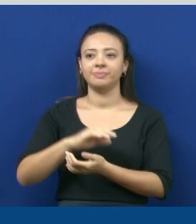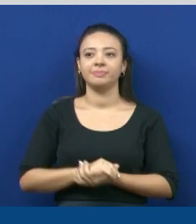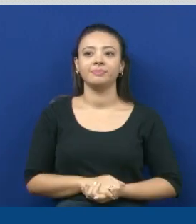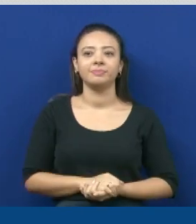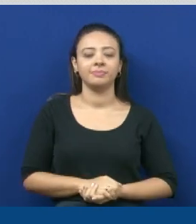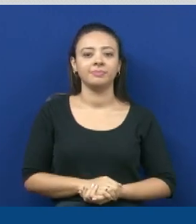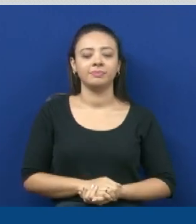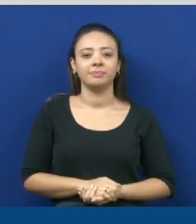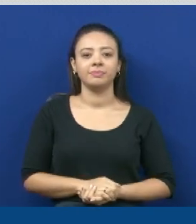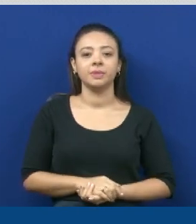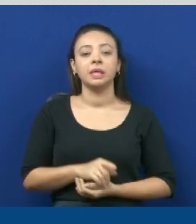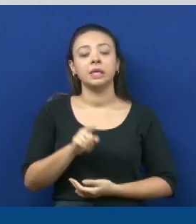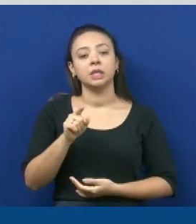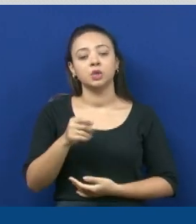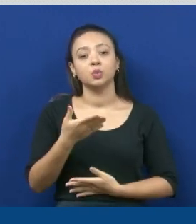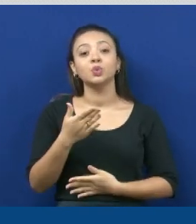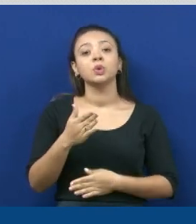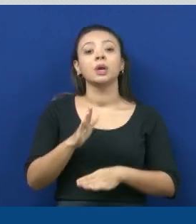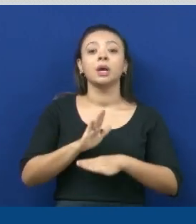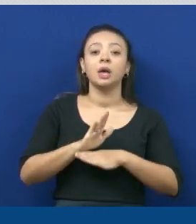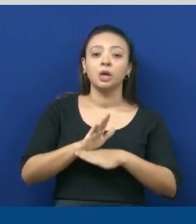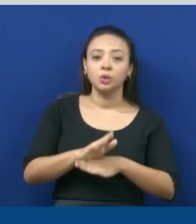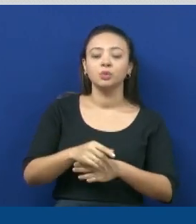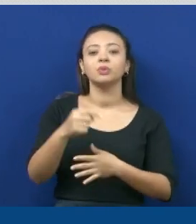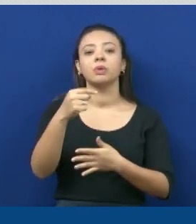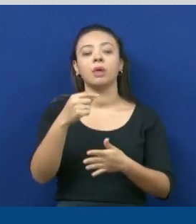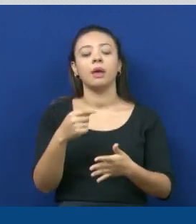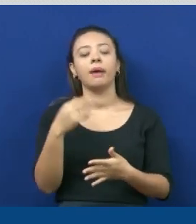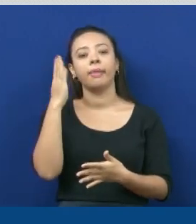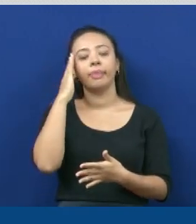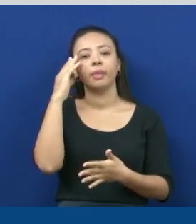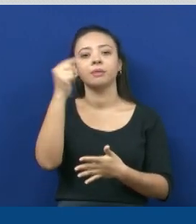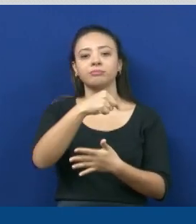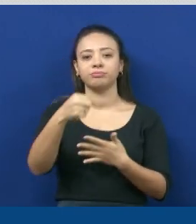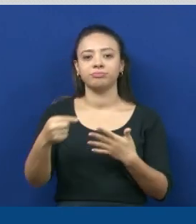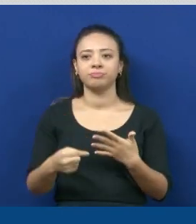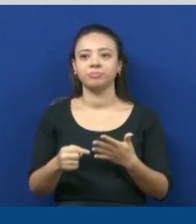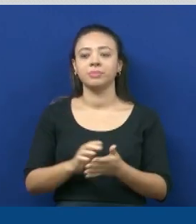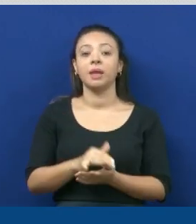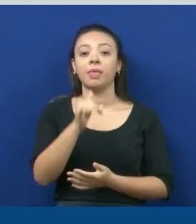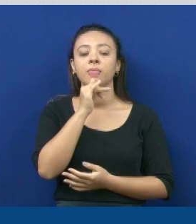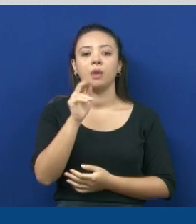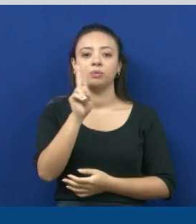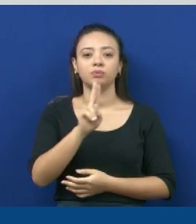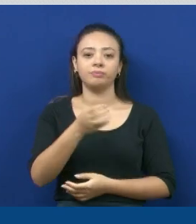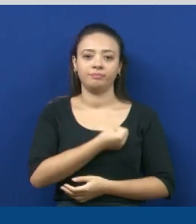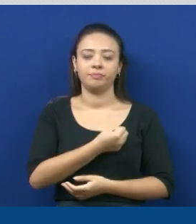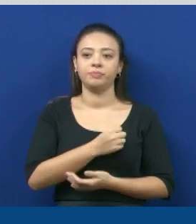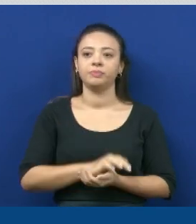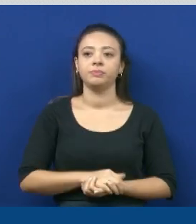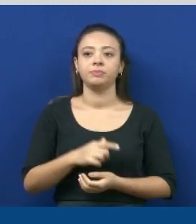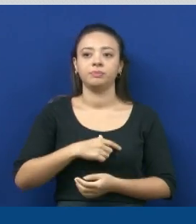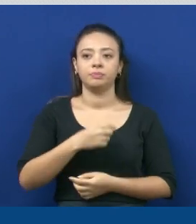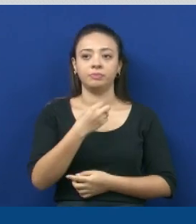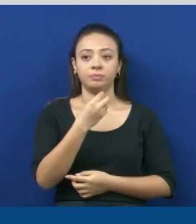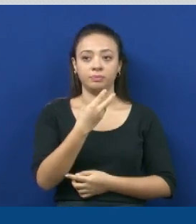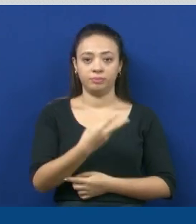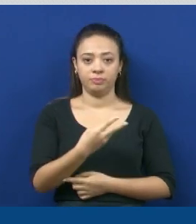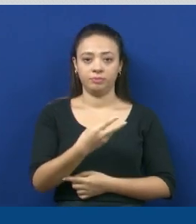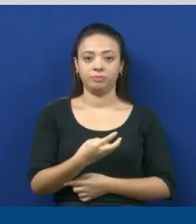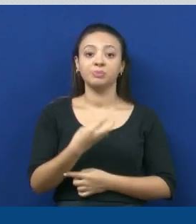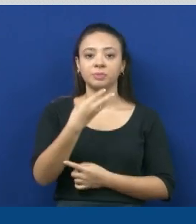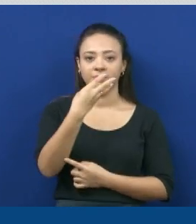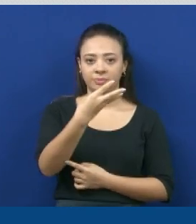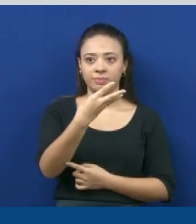que permite essa propriedade. Vamos a um exemplo com números que você entende melhor. Nós temos 2 elevado